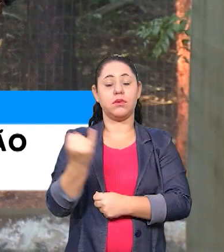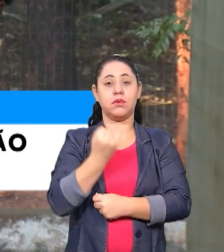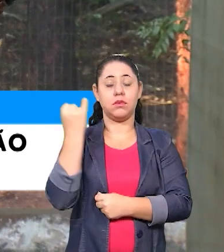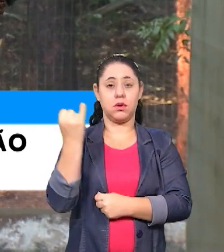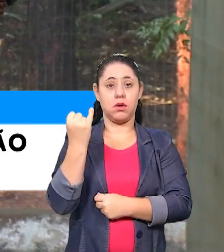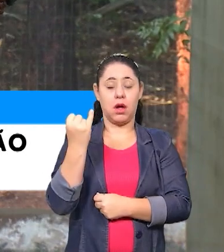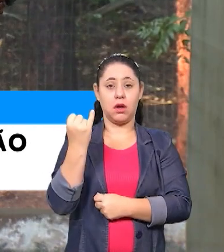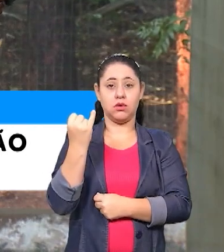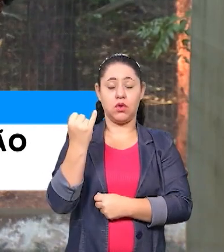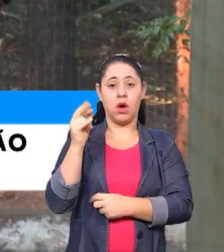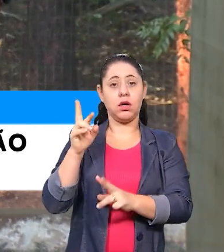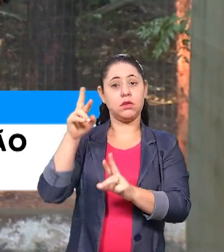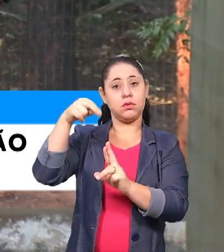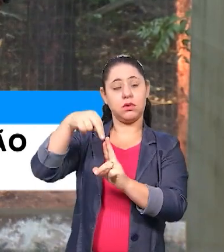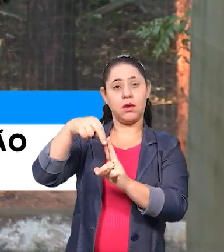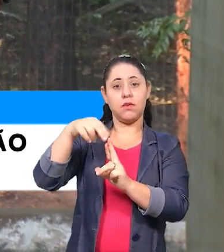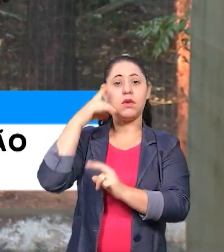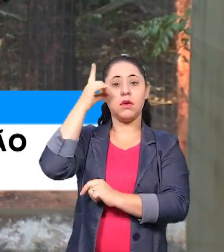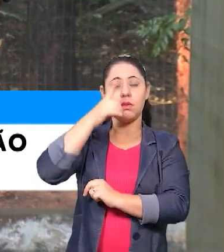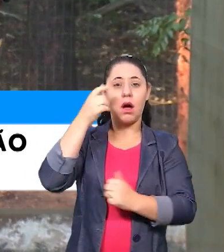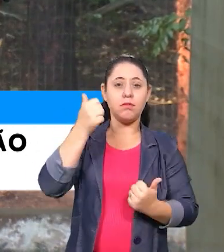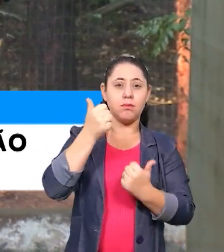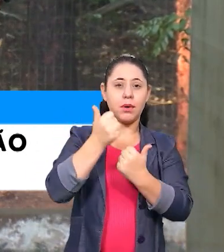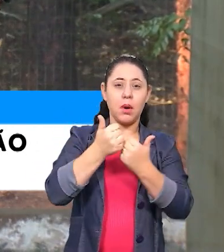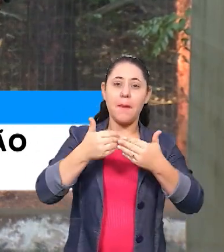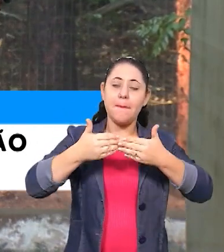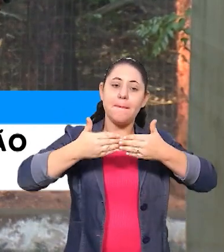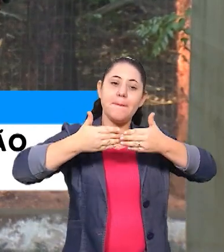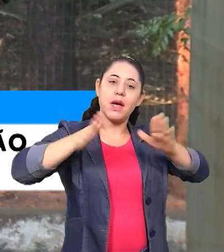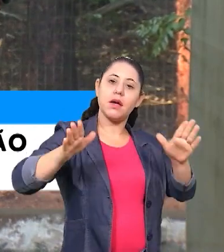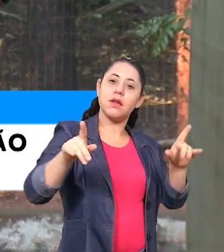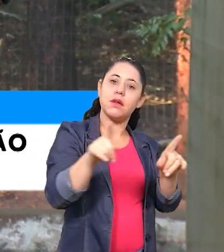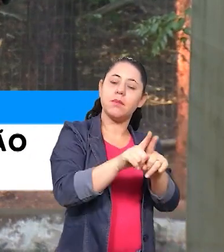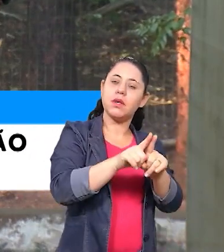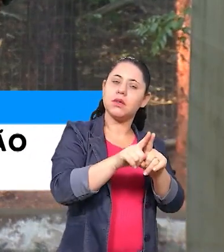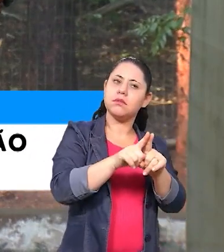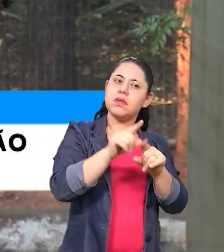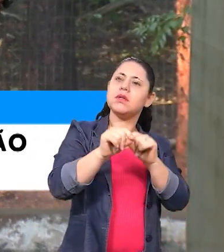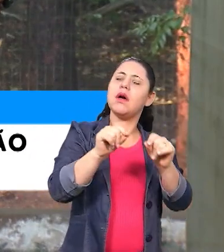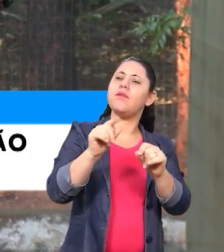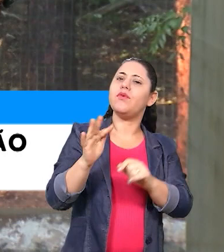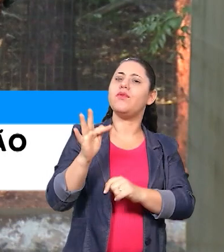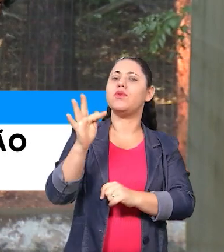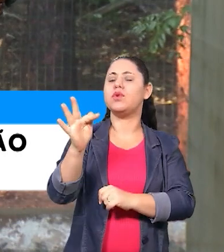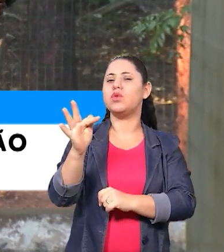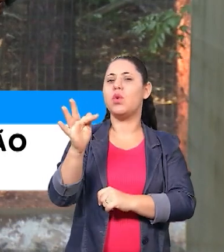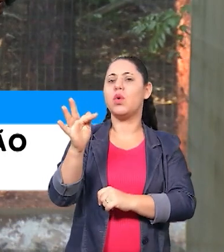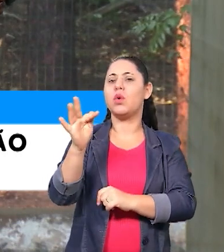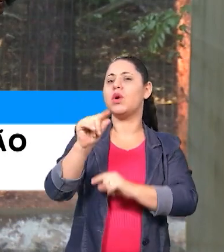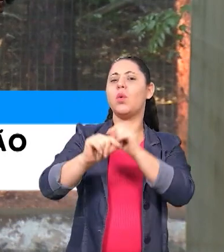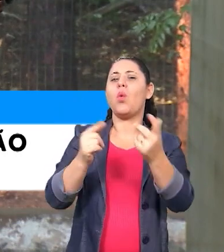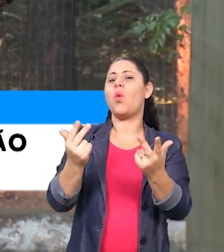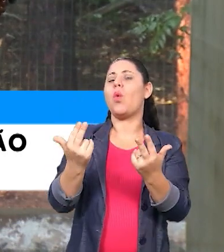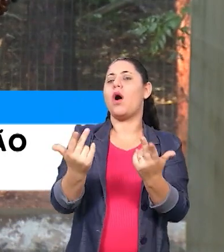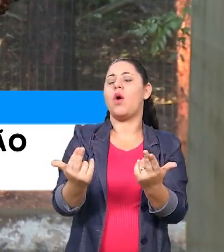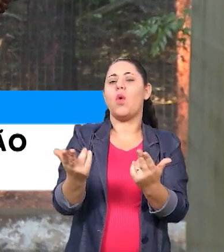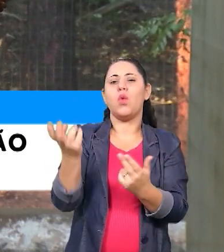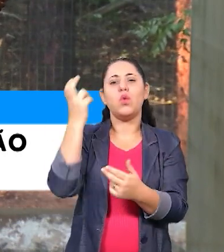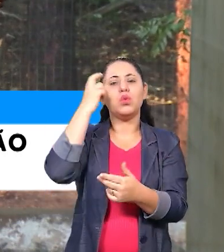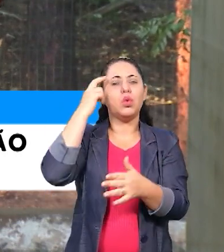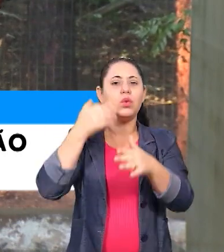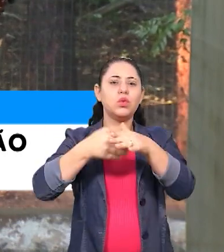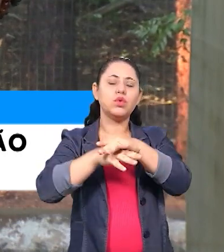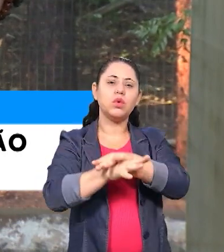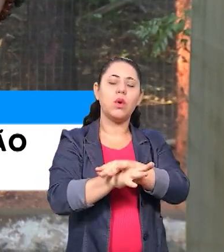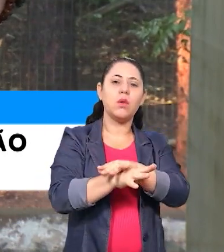extremamente importante na figura do deputado, que vai dar este apoio, abrindo esta porta. Quem sabe isso possa até se tornar uma